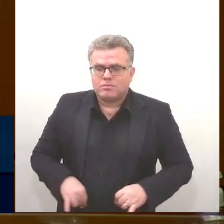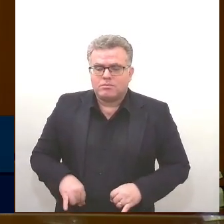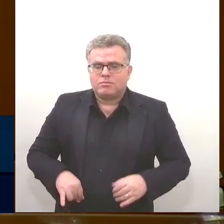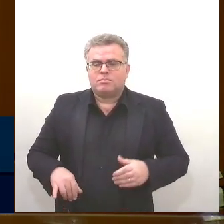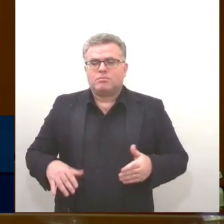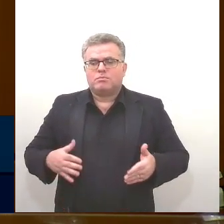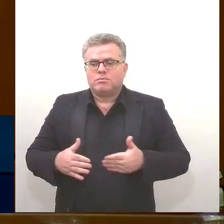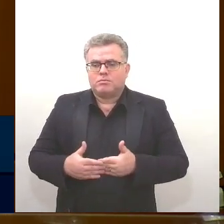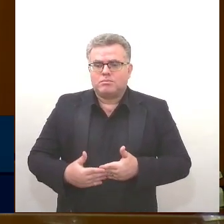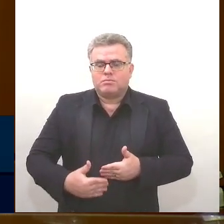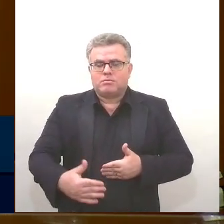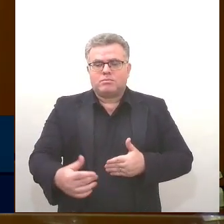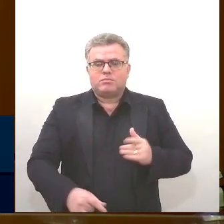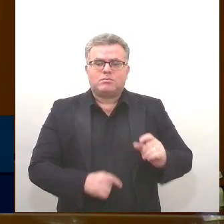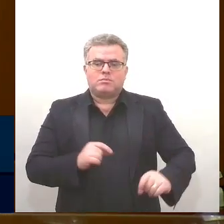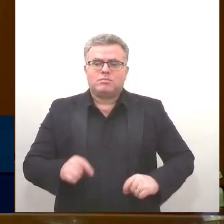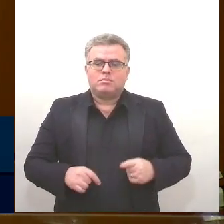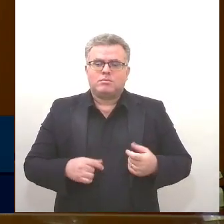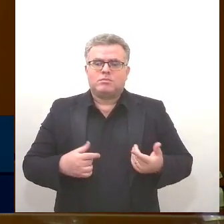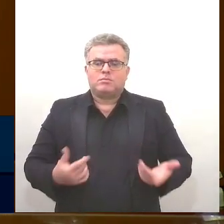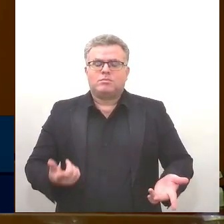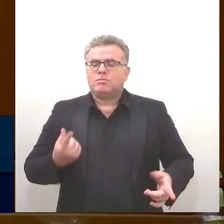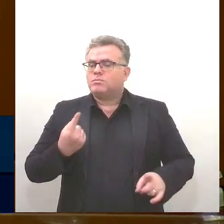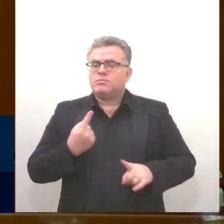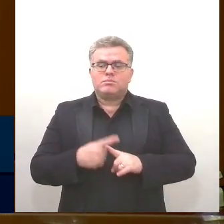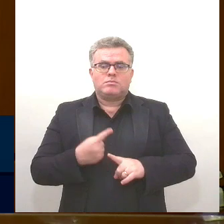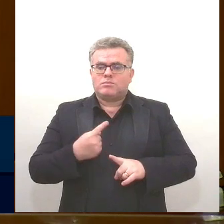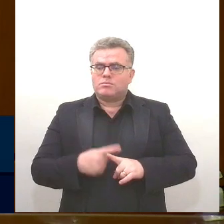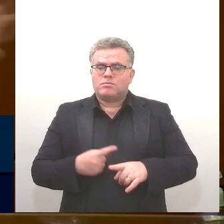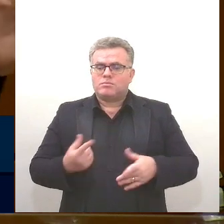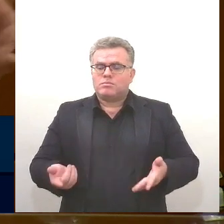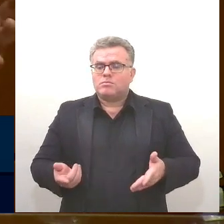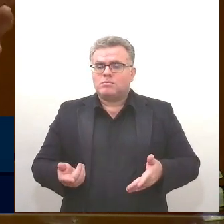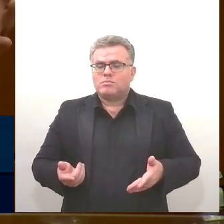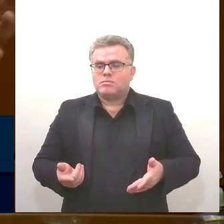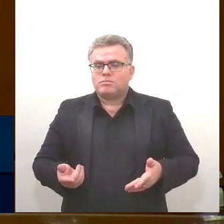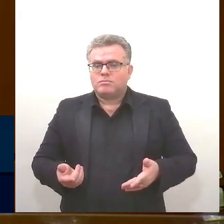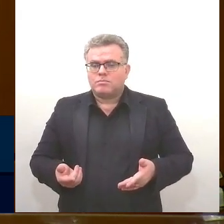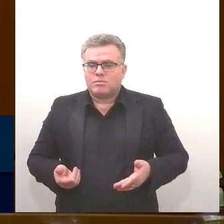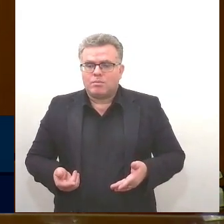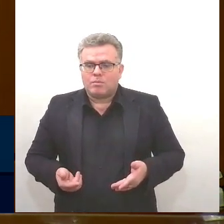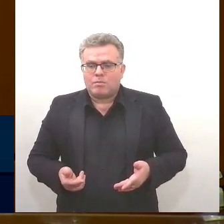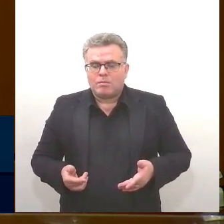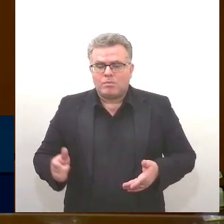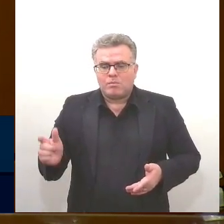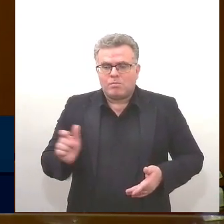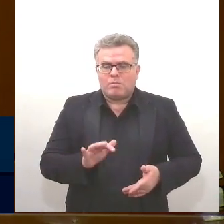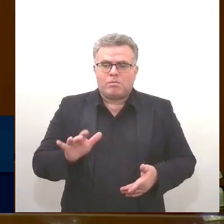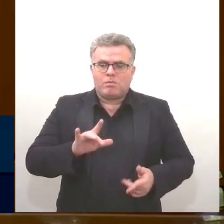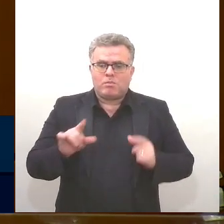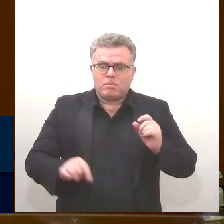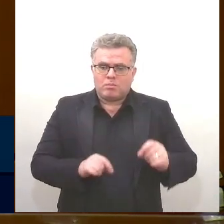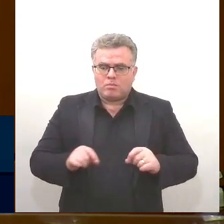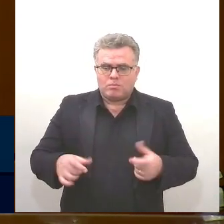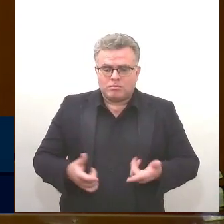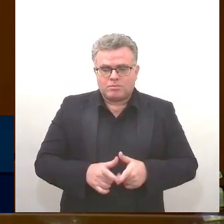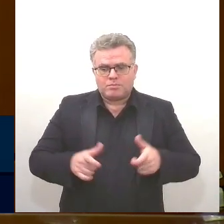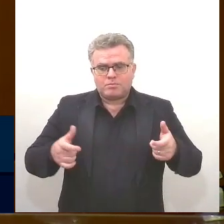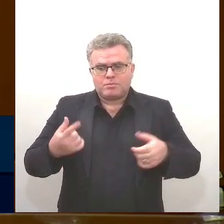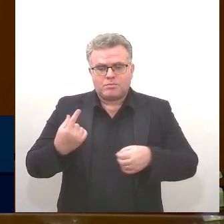até porque nobres deputados lagarto é um dos maiores municípios do Estado de